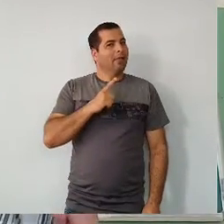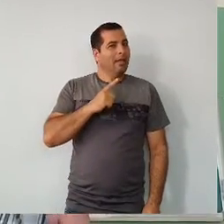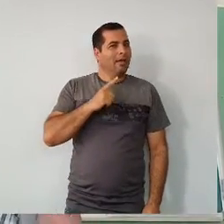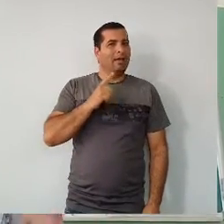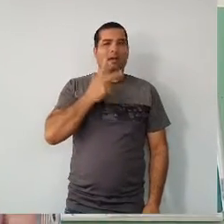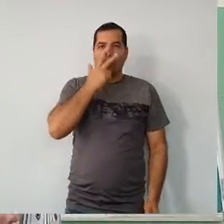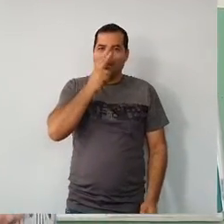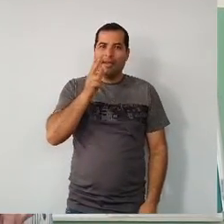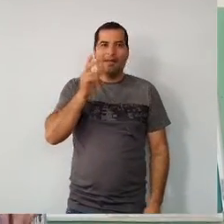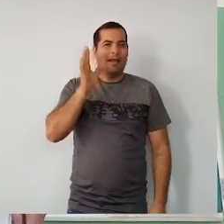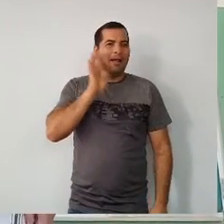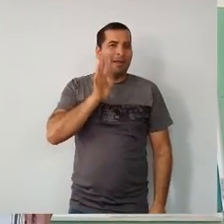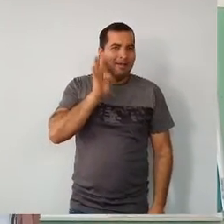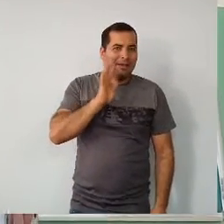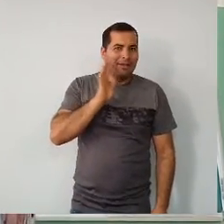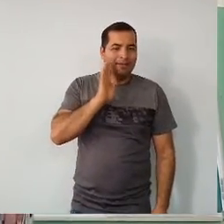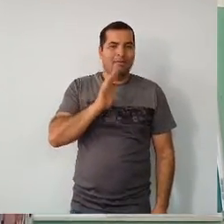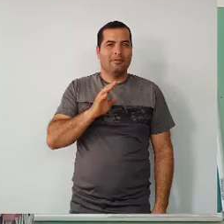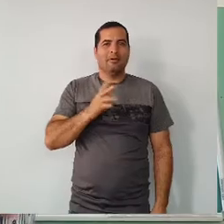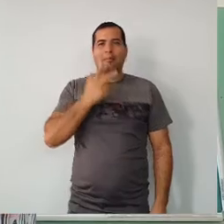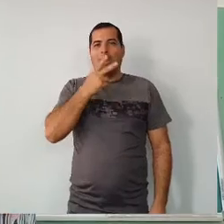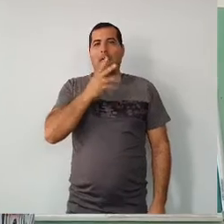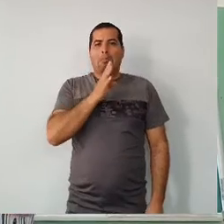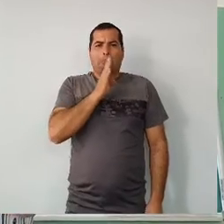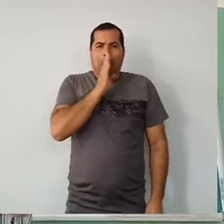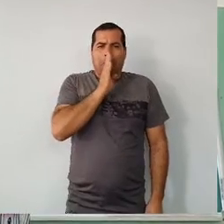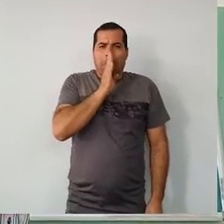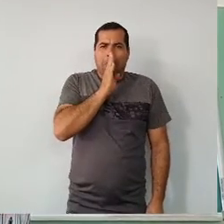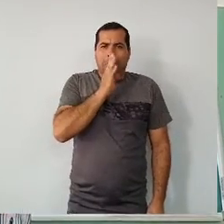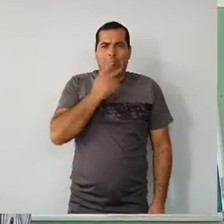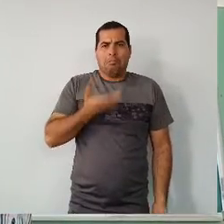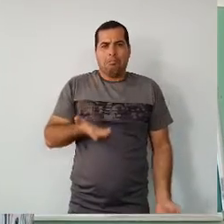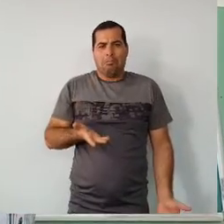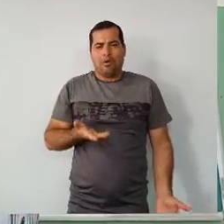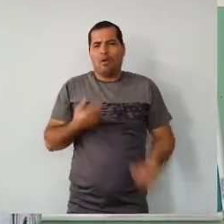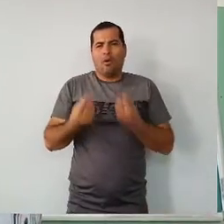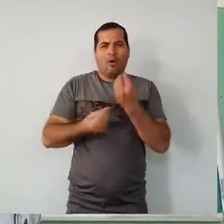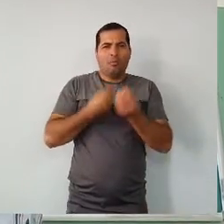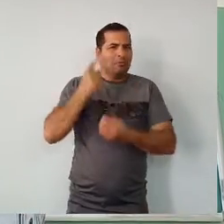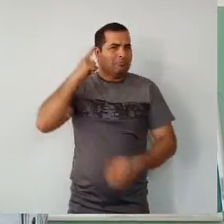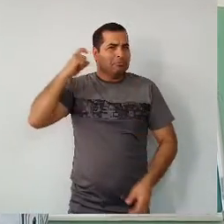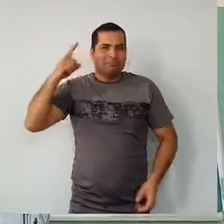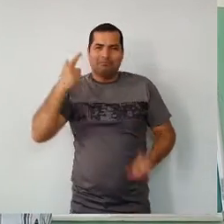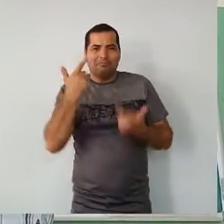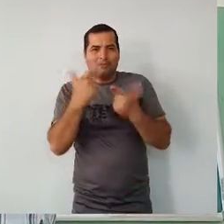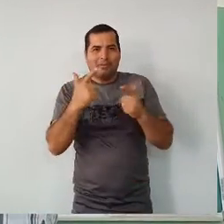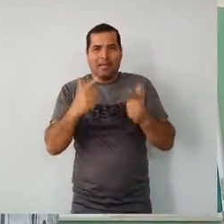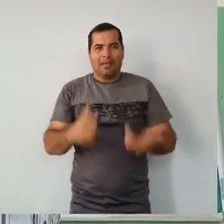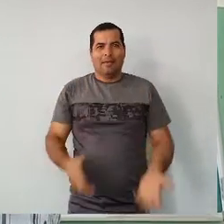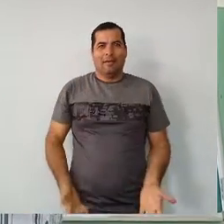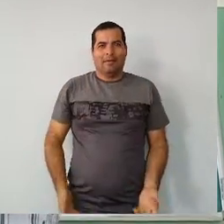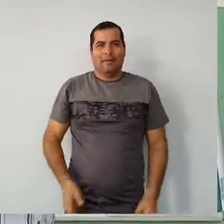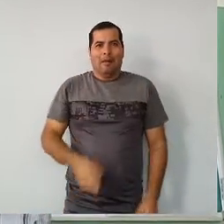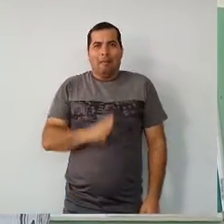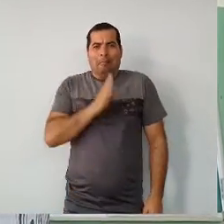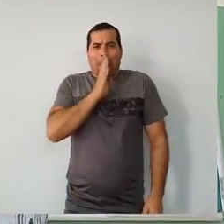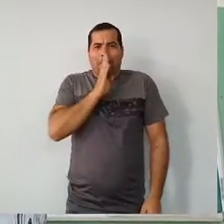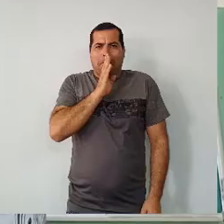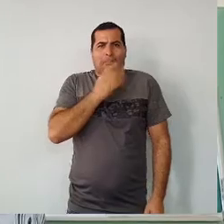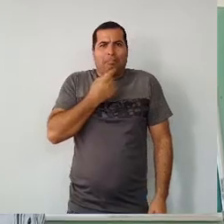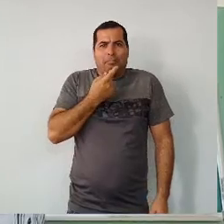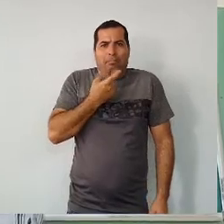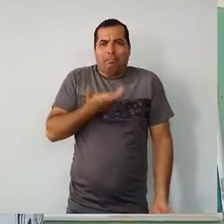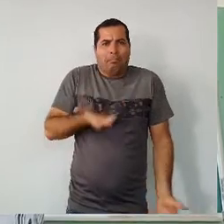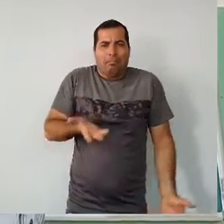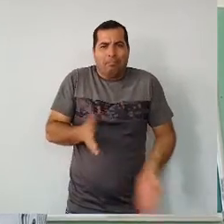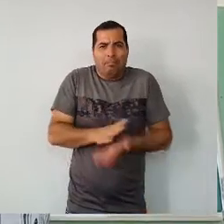é muito curioso. Ela não tem som. Se fosse para eu emitir o som da letra H, o som